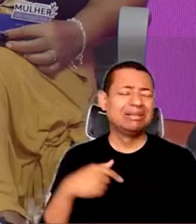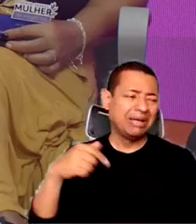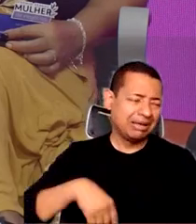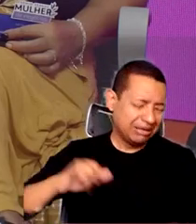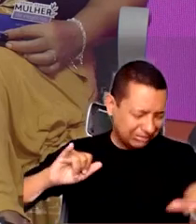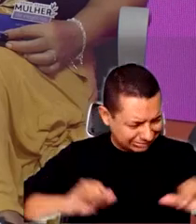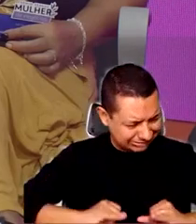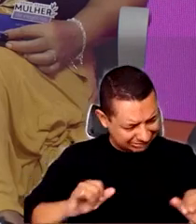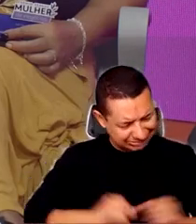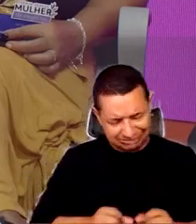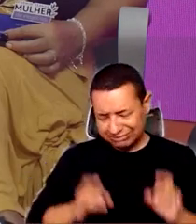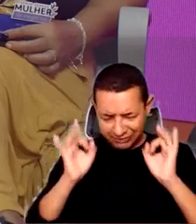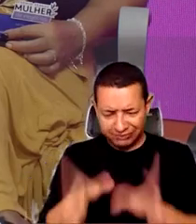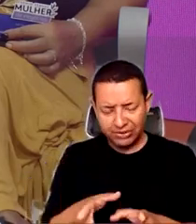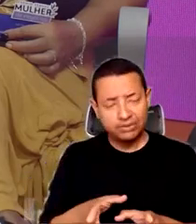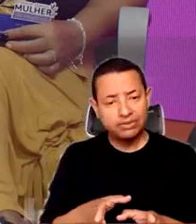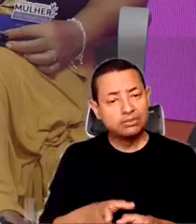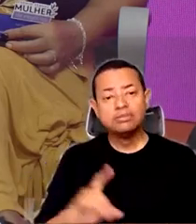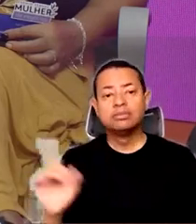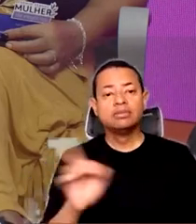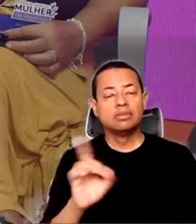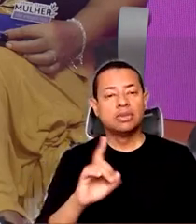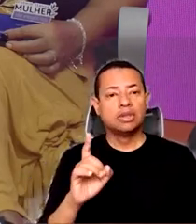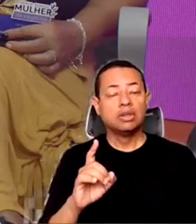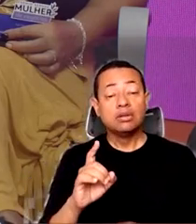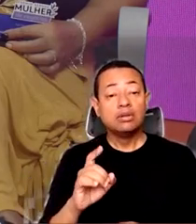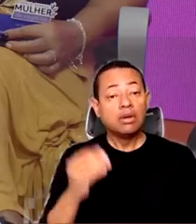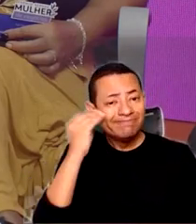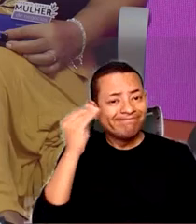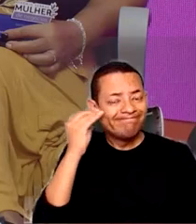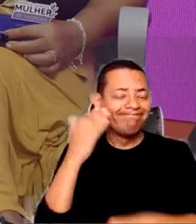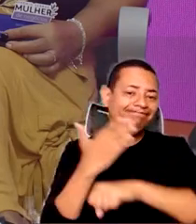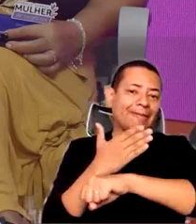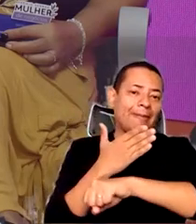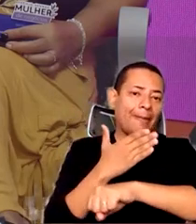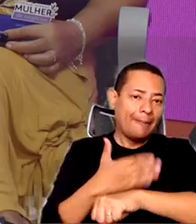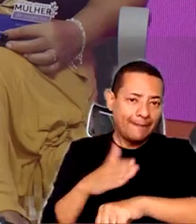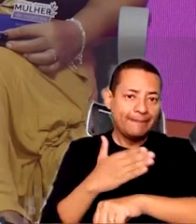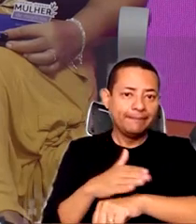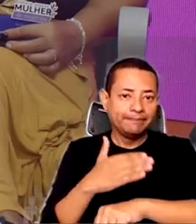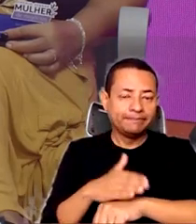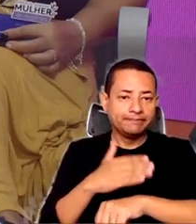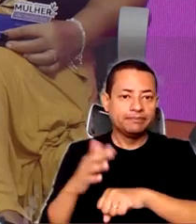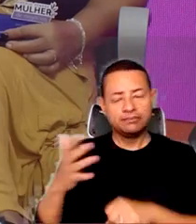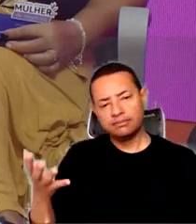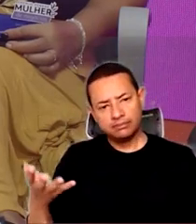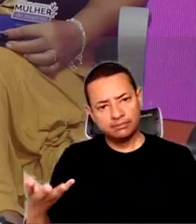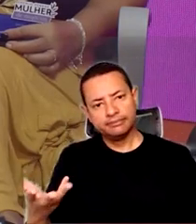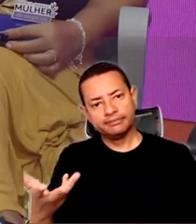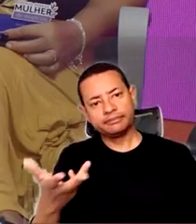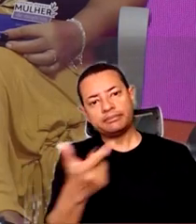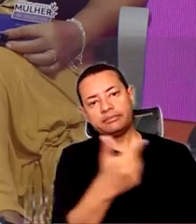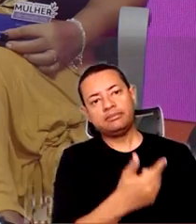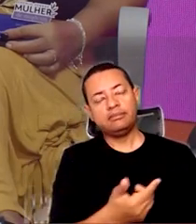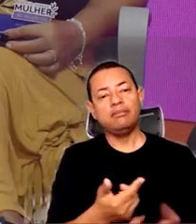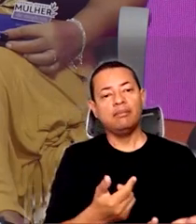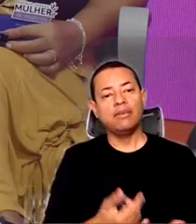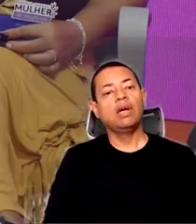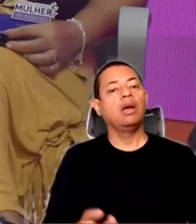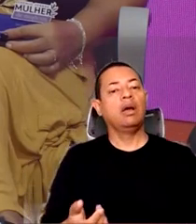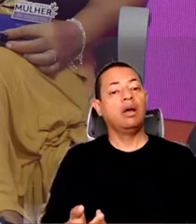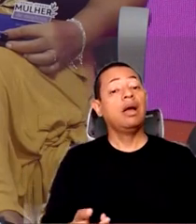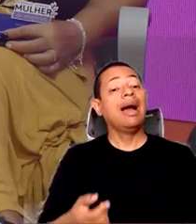tô aqui larguei tudo não eu procurei me qualificar e que o que eu fui me